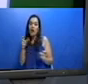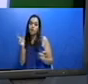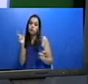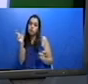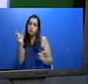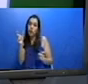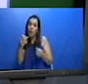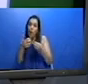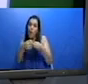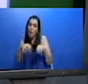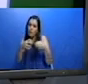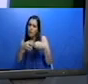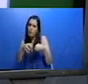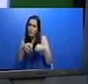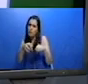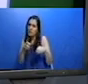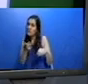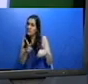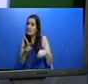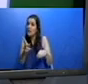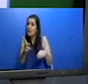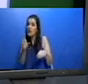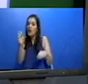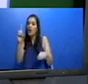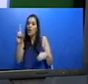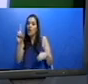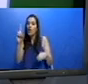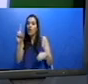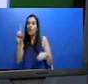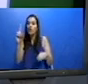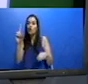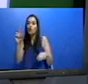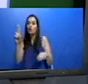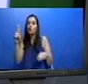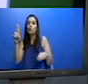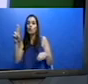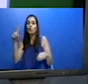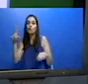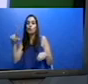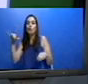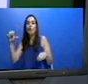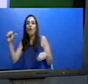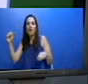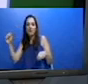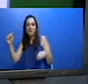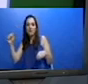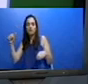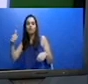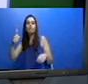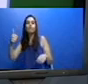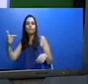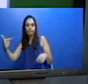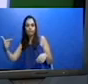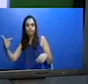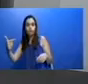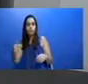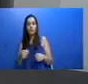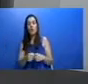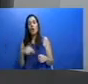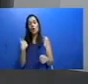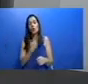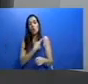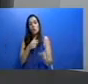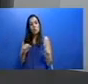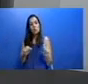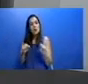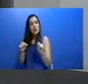os ovos. Então, quando nós vamos ao mercado, quando nós íamos, né? Agora são os pais, ao mercado, à feira,